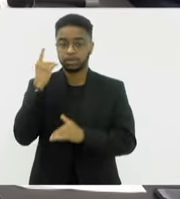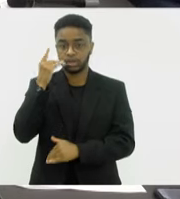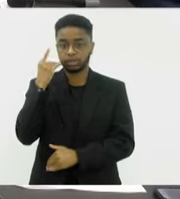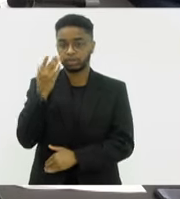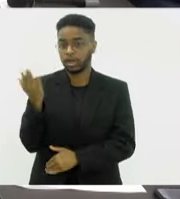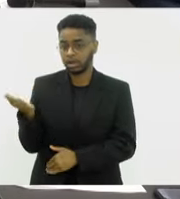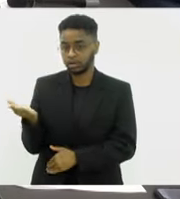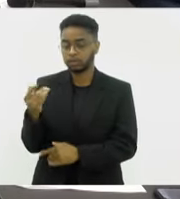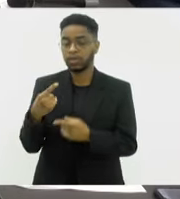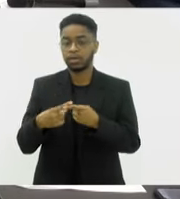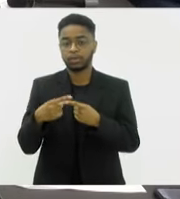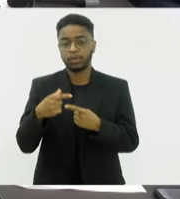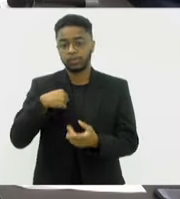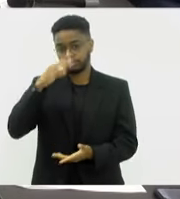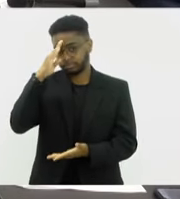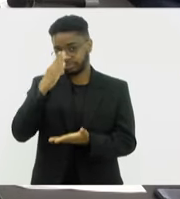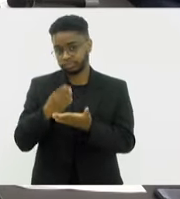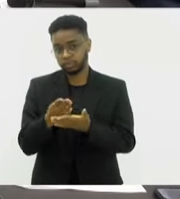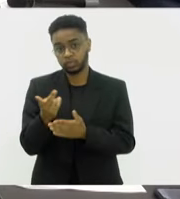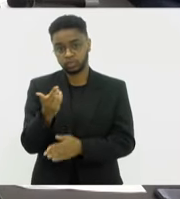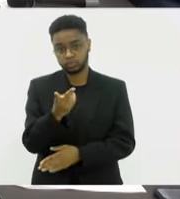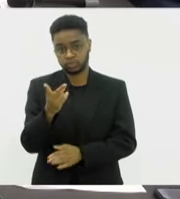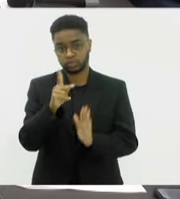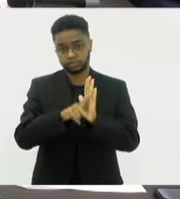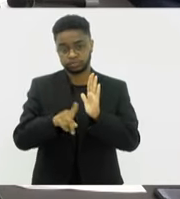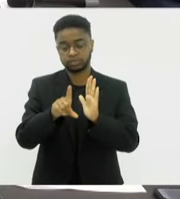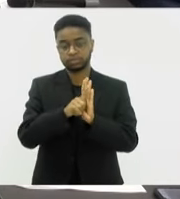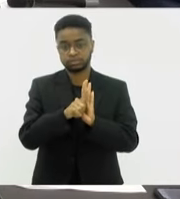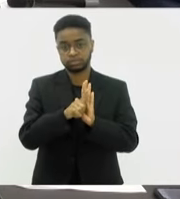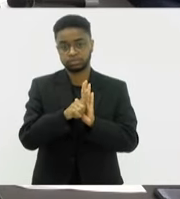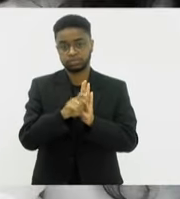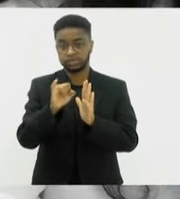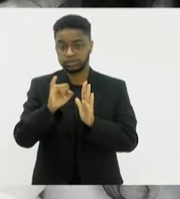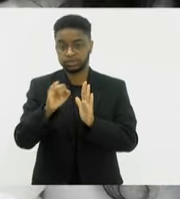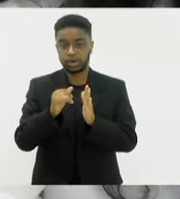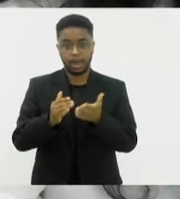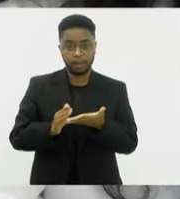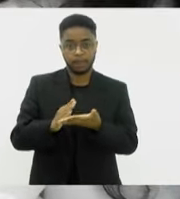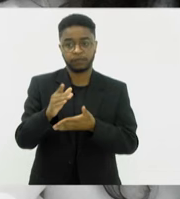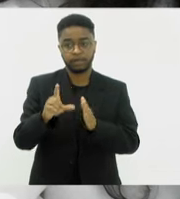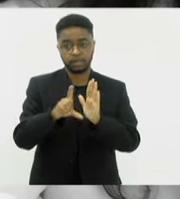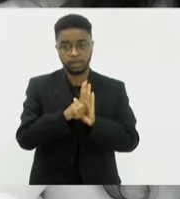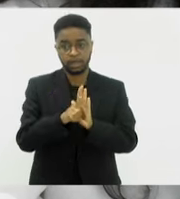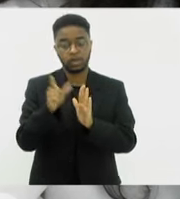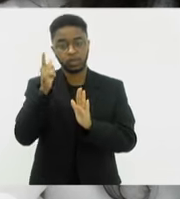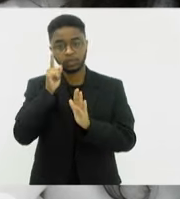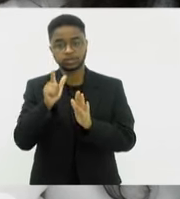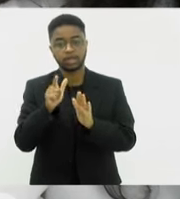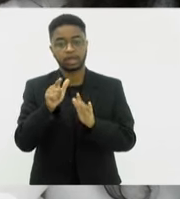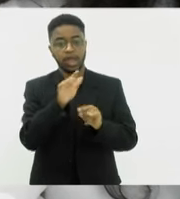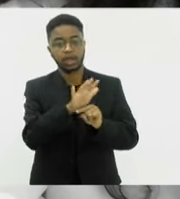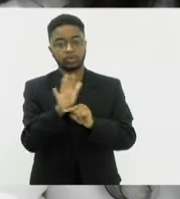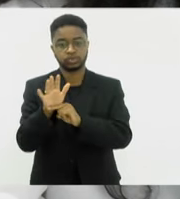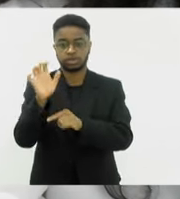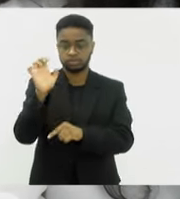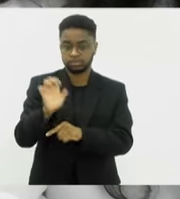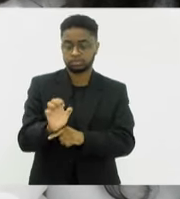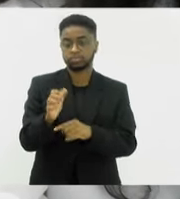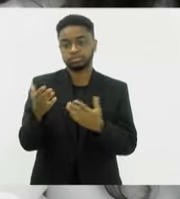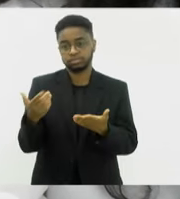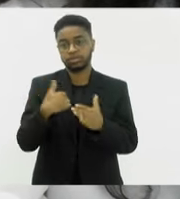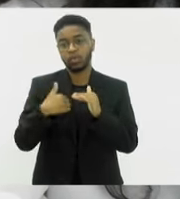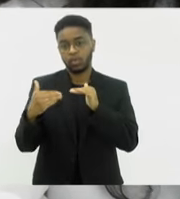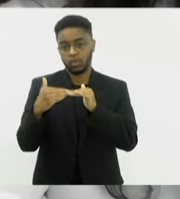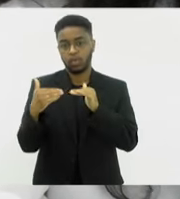Rora. Eu acho que os dois projetos, virando lei, ganha o Estado como um todo. Então, acho que concordo